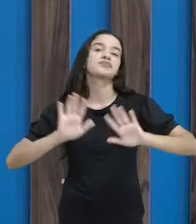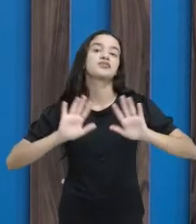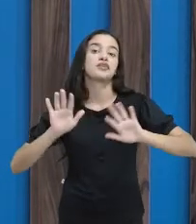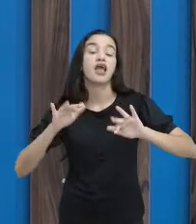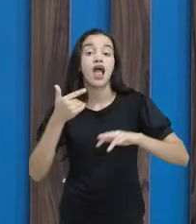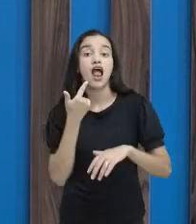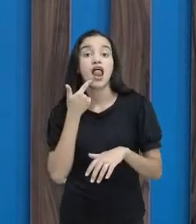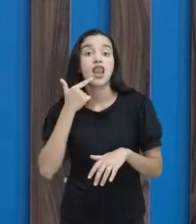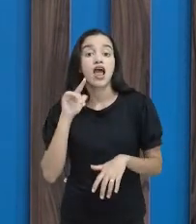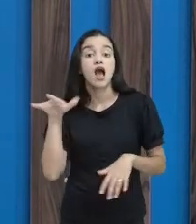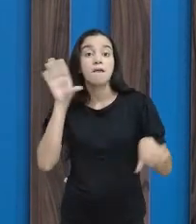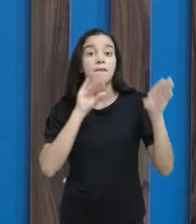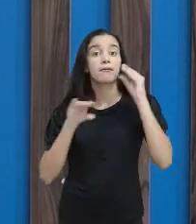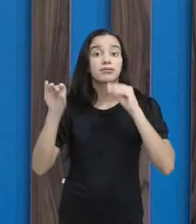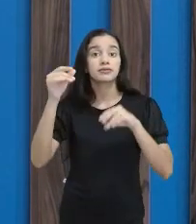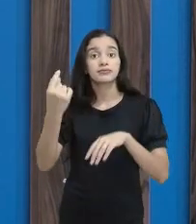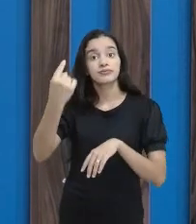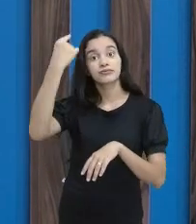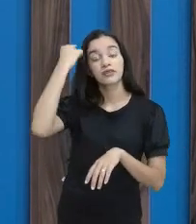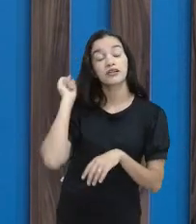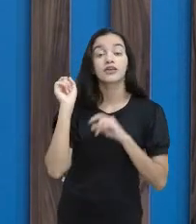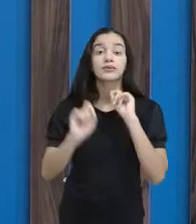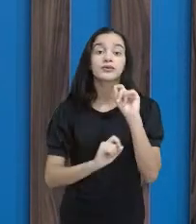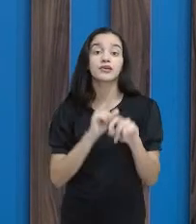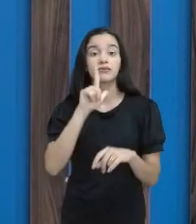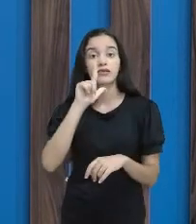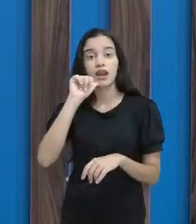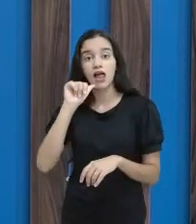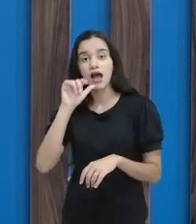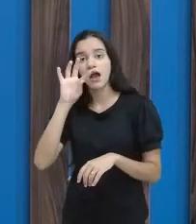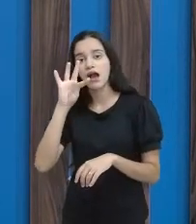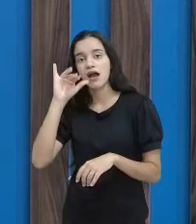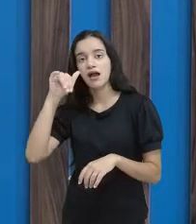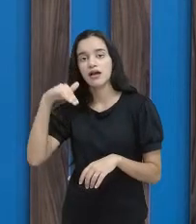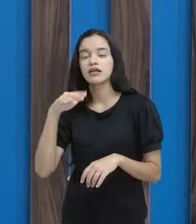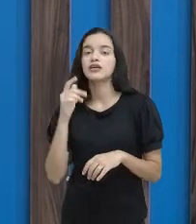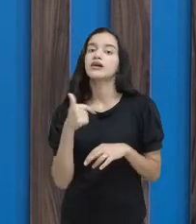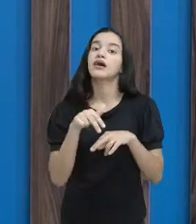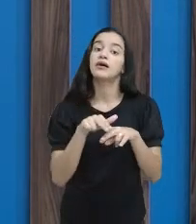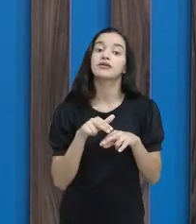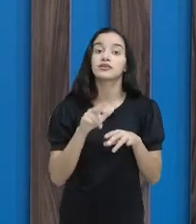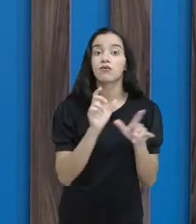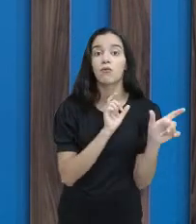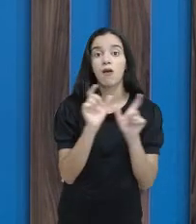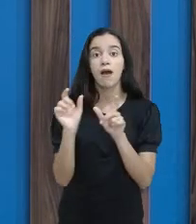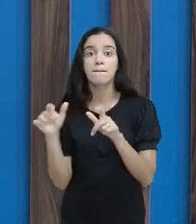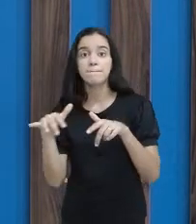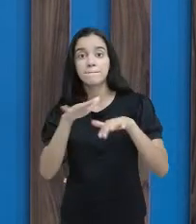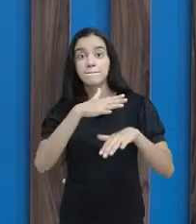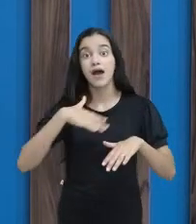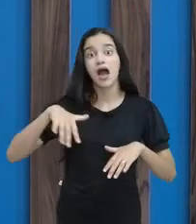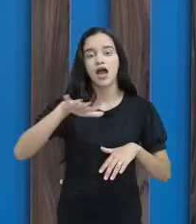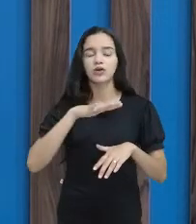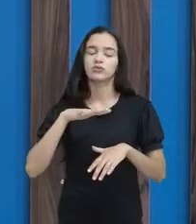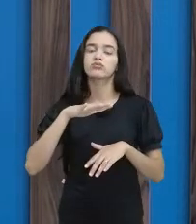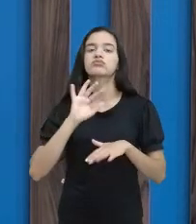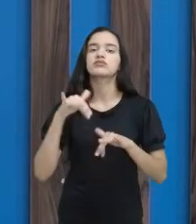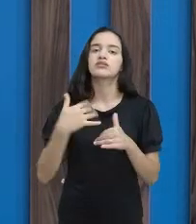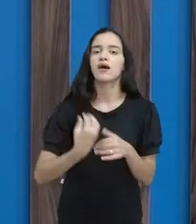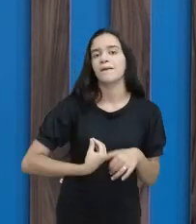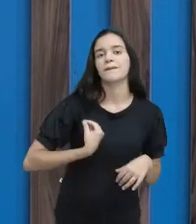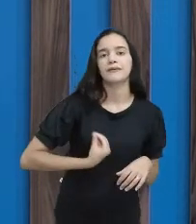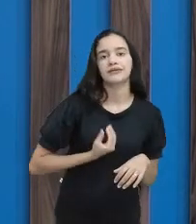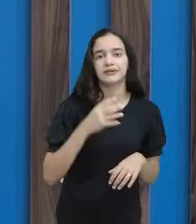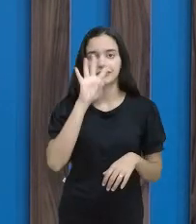época, a língua mais falada, era o latim. Então, por isso que a maioria das palavras, né, que estão presentes aí